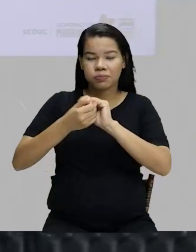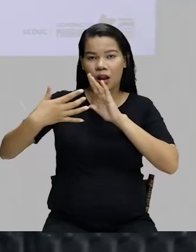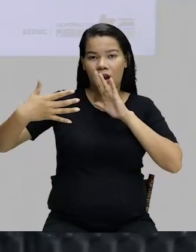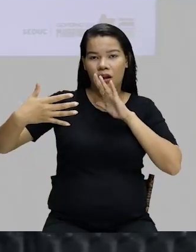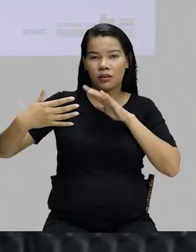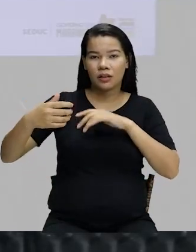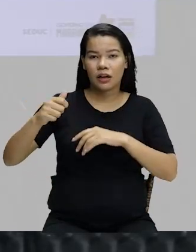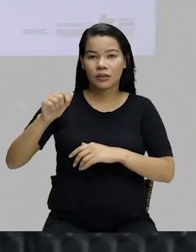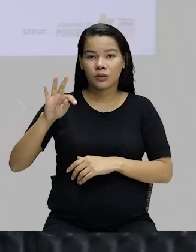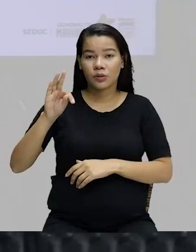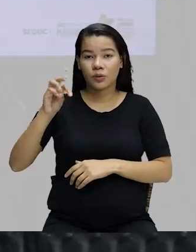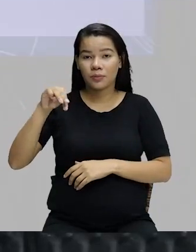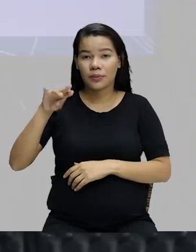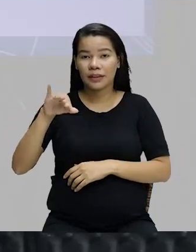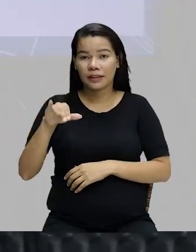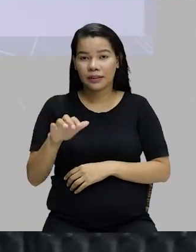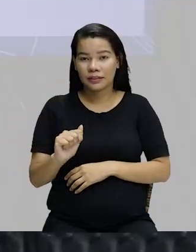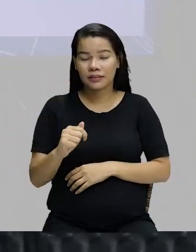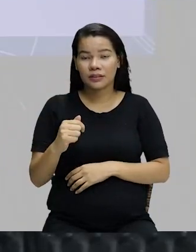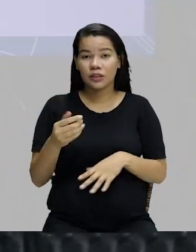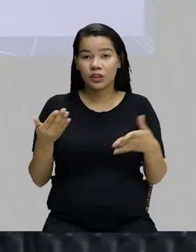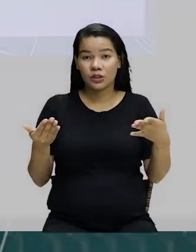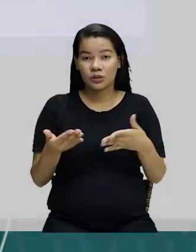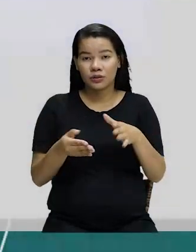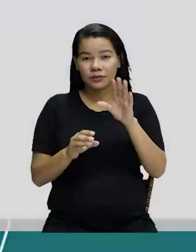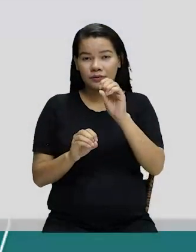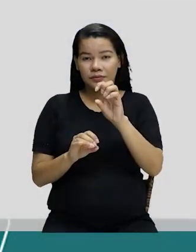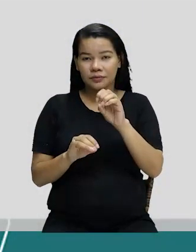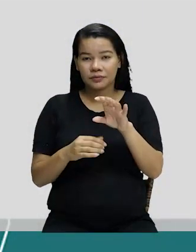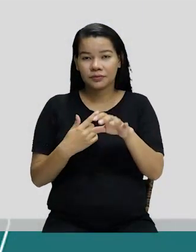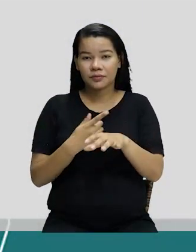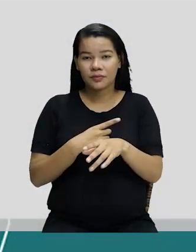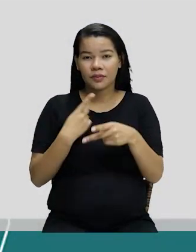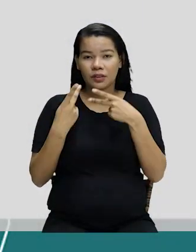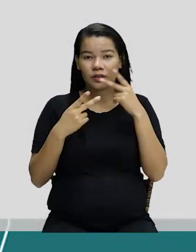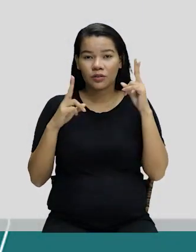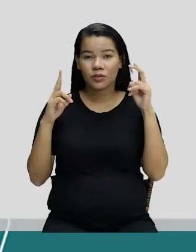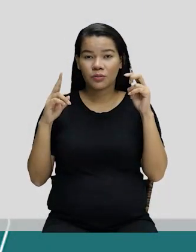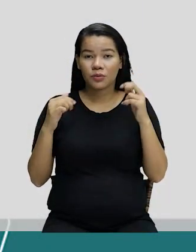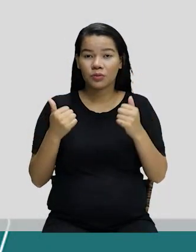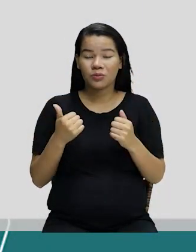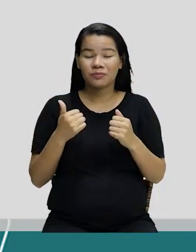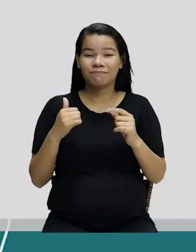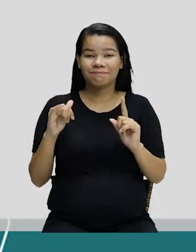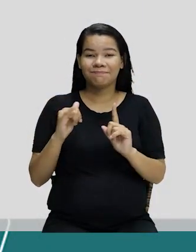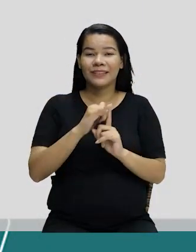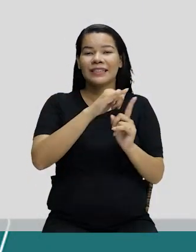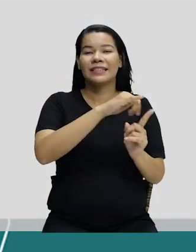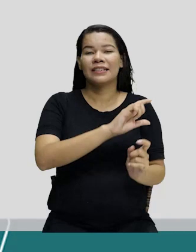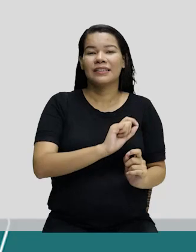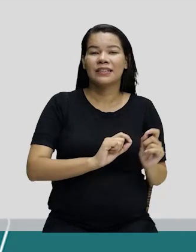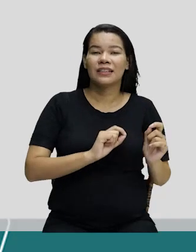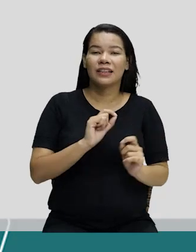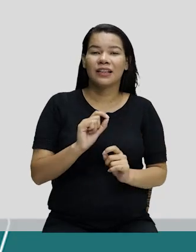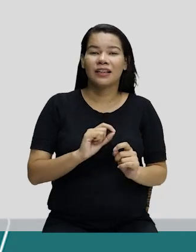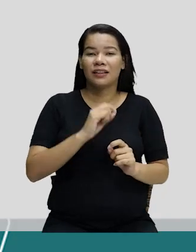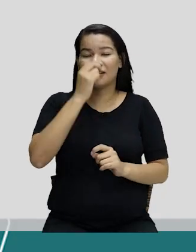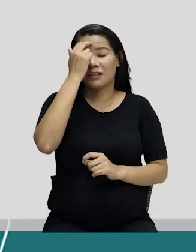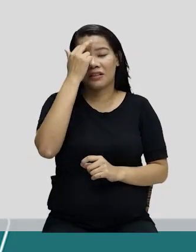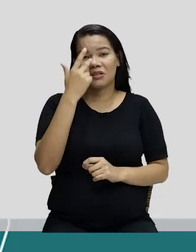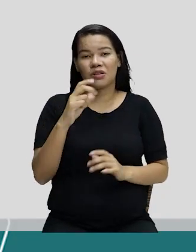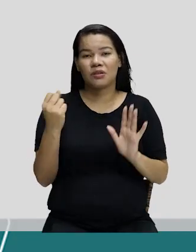Na nossa aula de hoje, estaremos abordando um acidente, que entrou para a história.